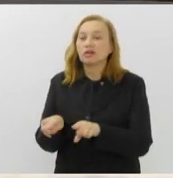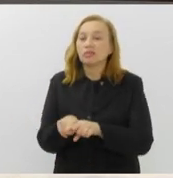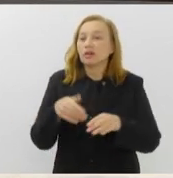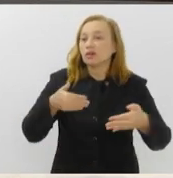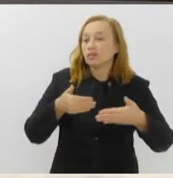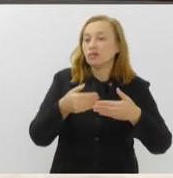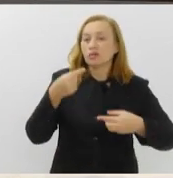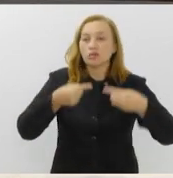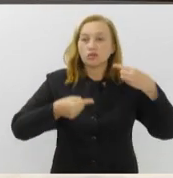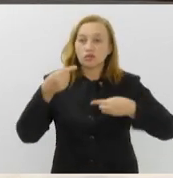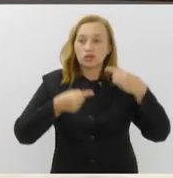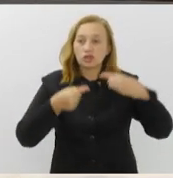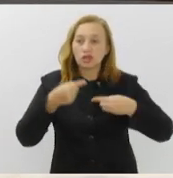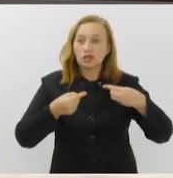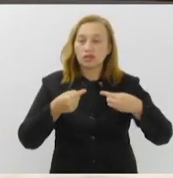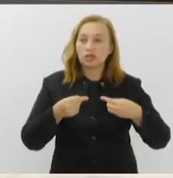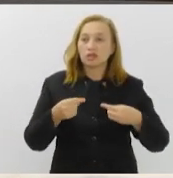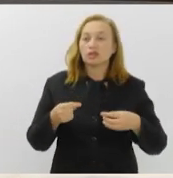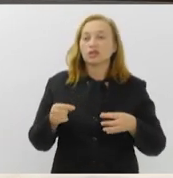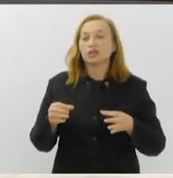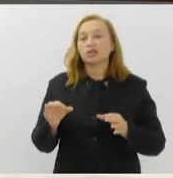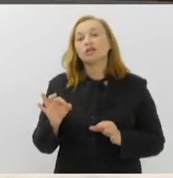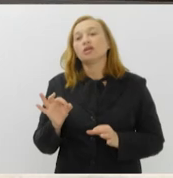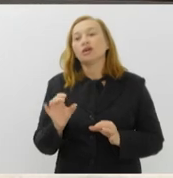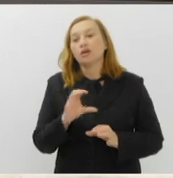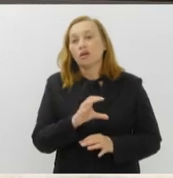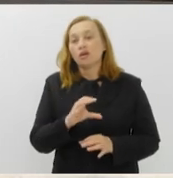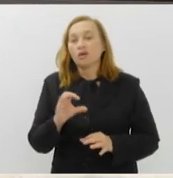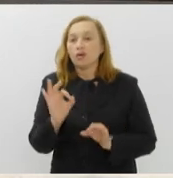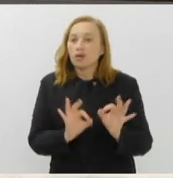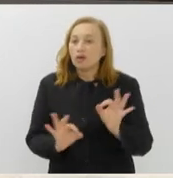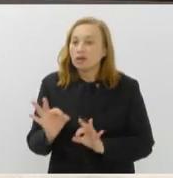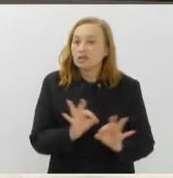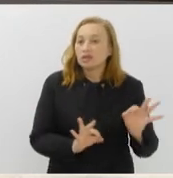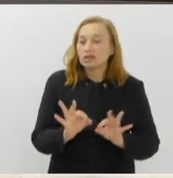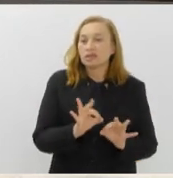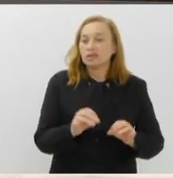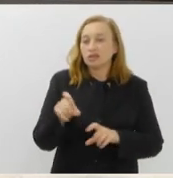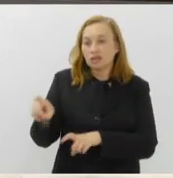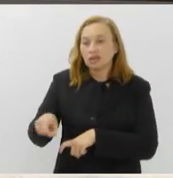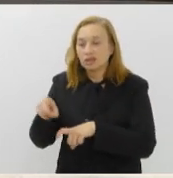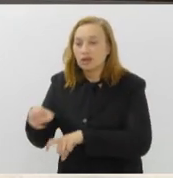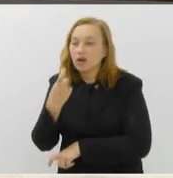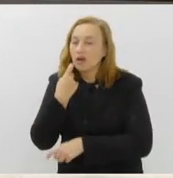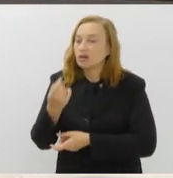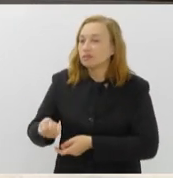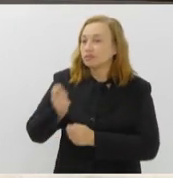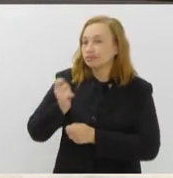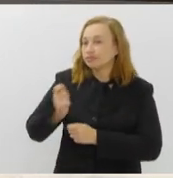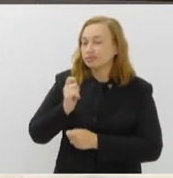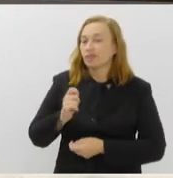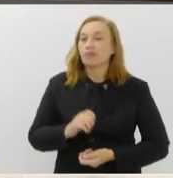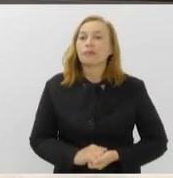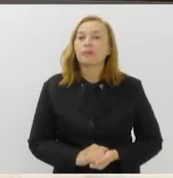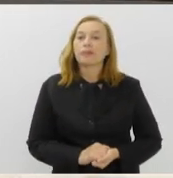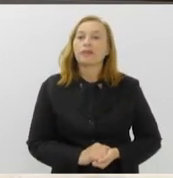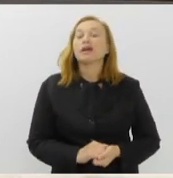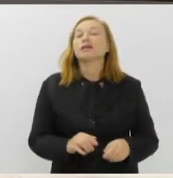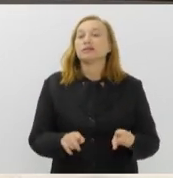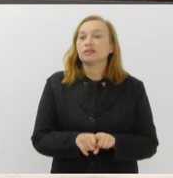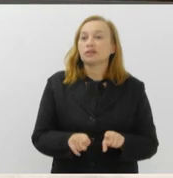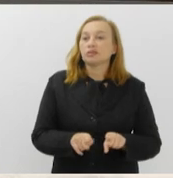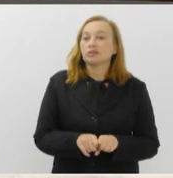diálogo entre organizações de agricultores, de agricultoras, de pescadores e pescadoras, assim como